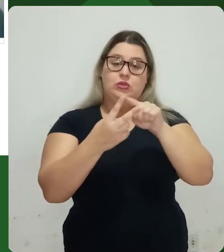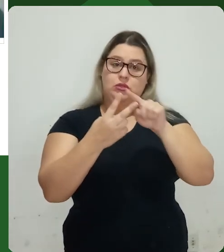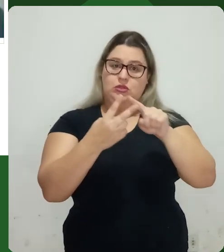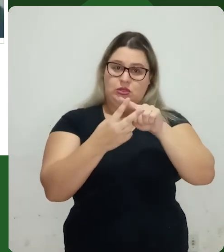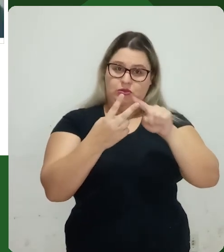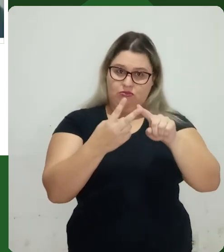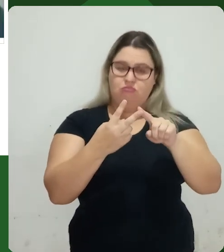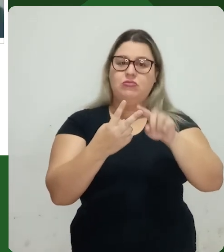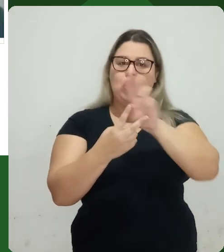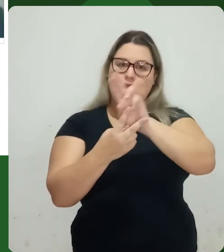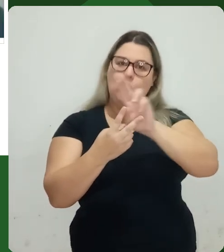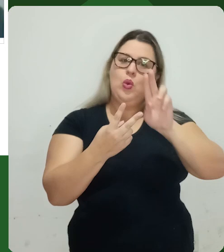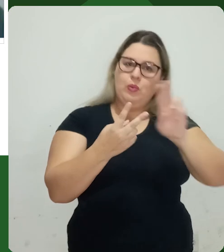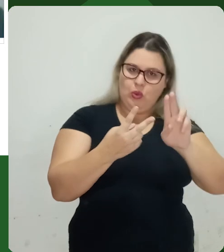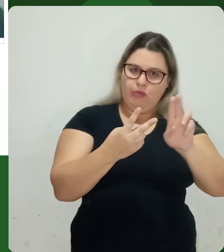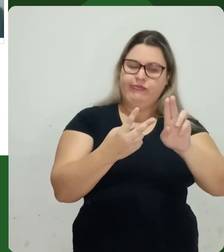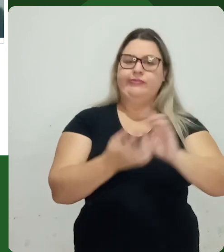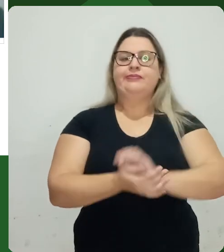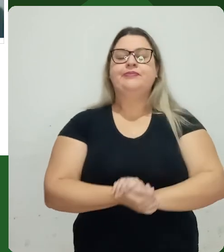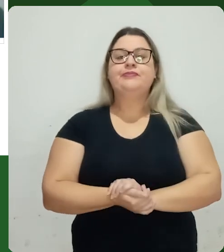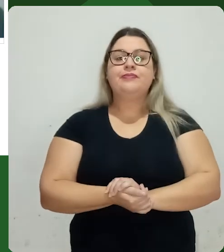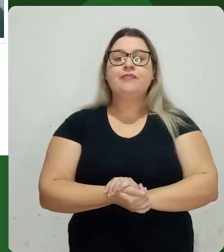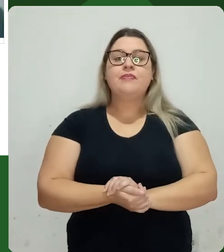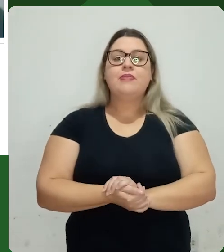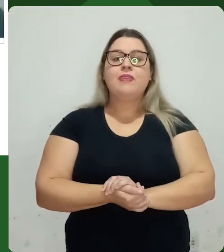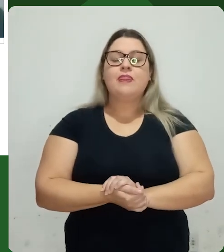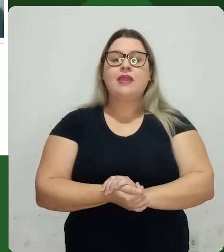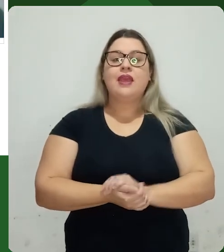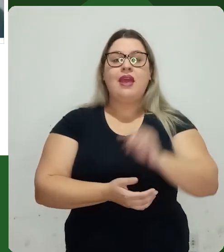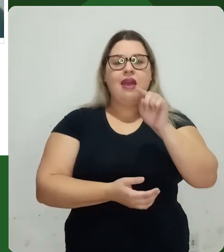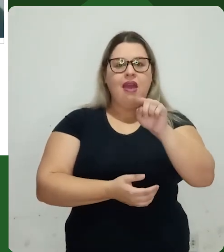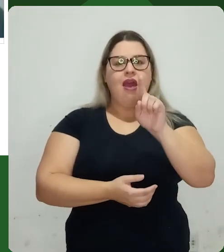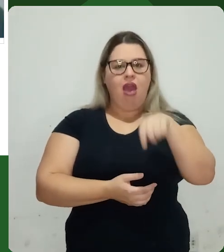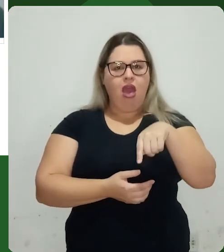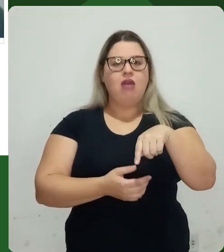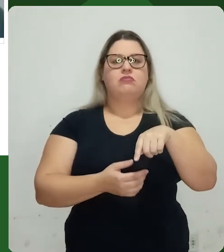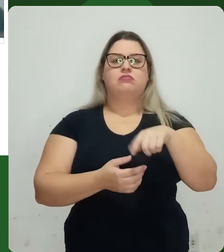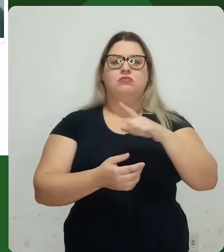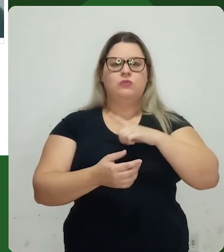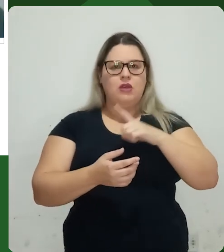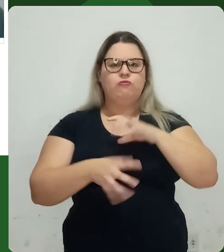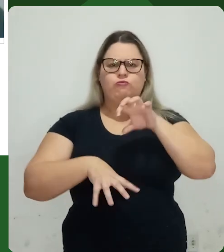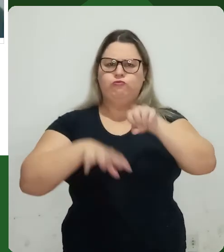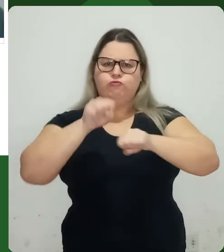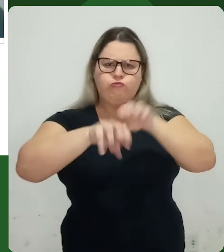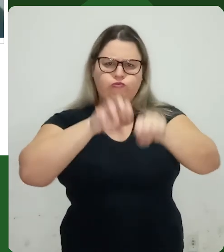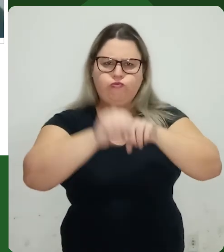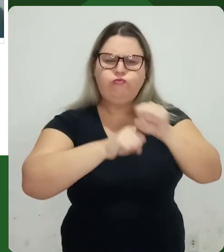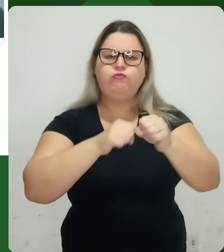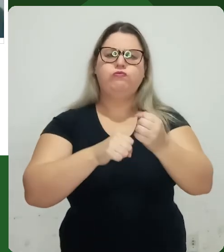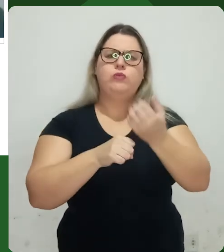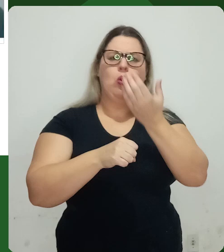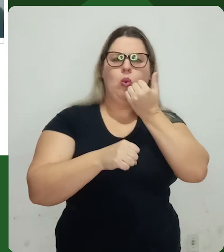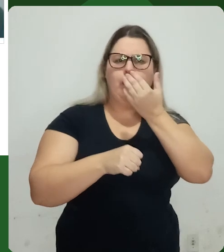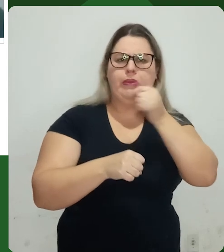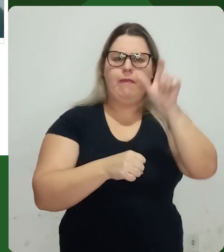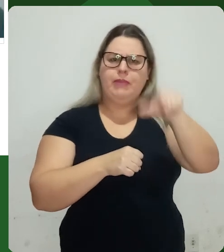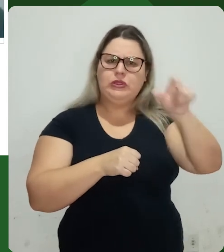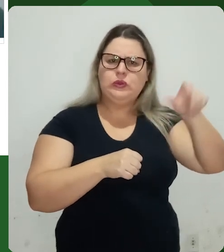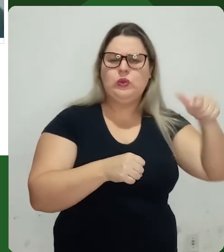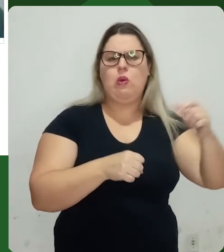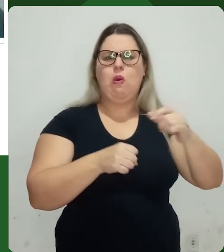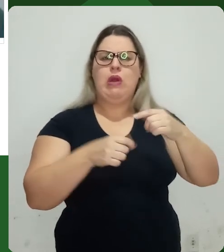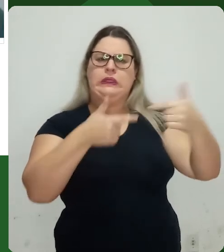Vaimiri, não sei como é que pronuncia diretamente esse. Isso eram muito agressivos, antropofágicos, comiam